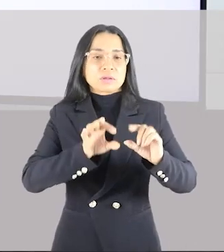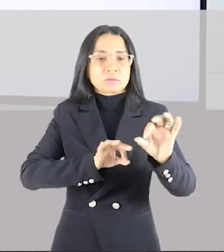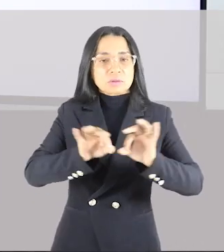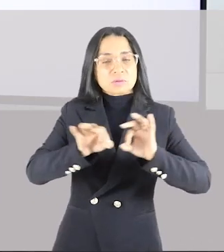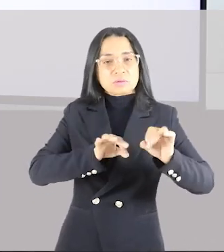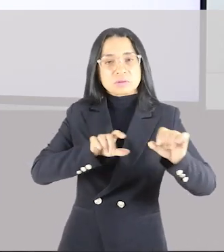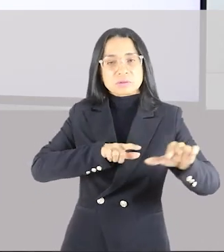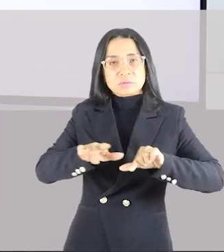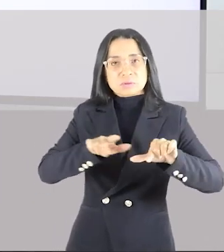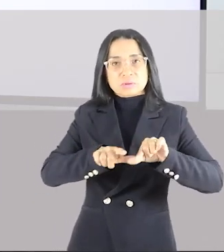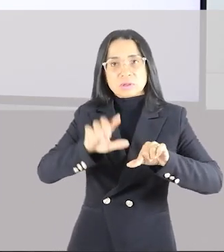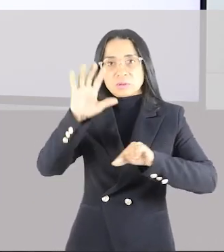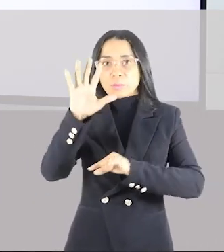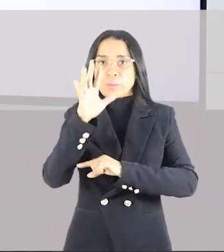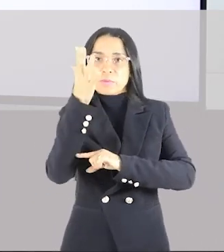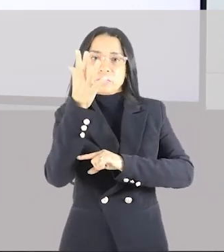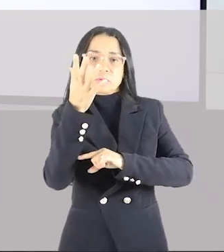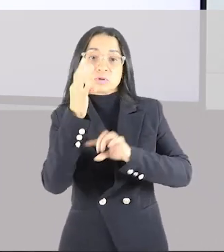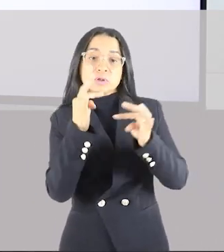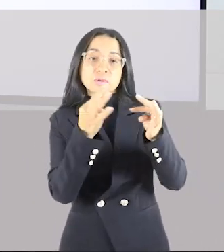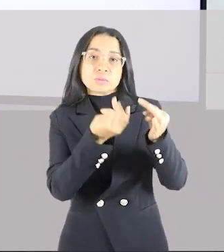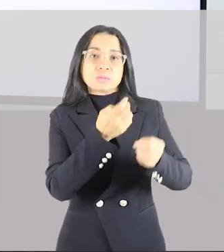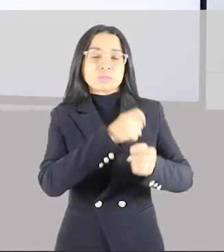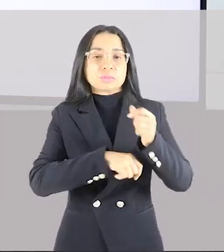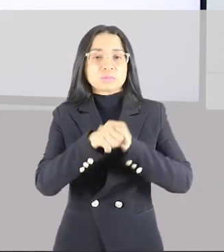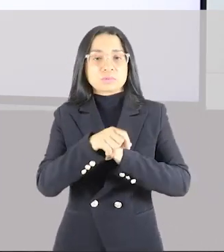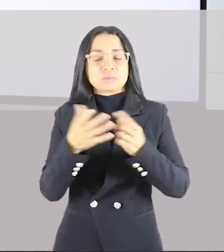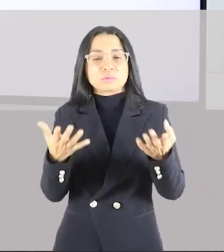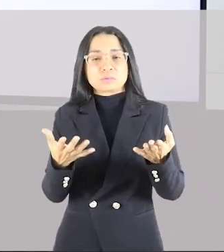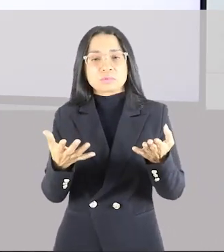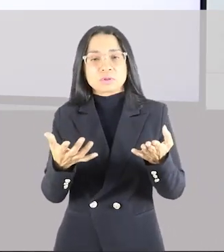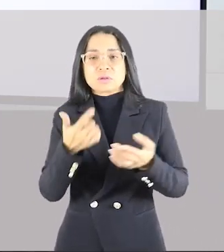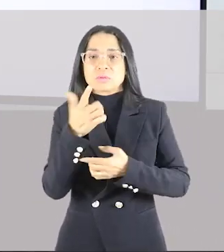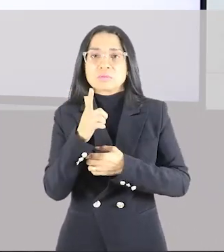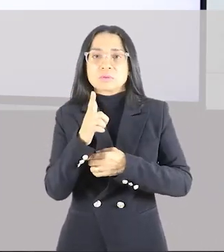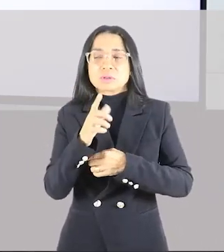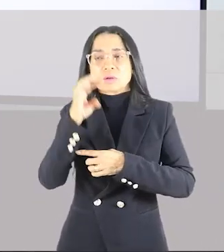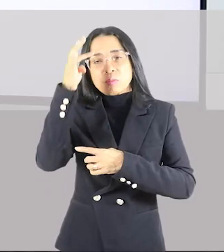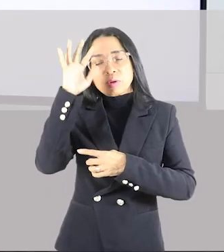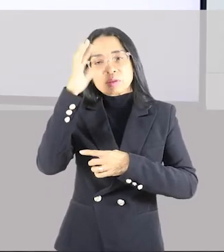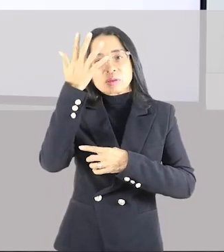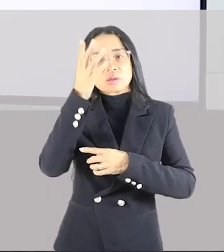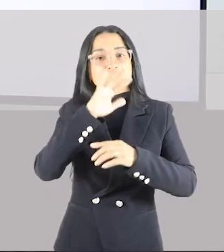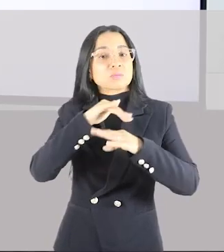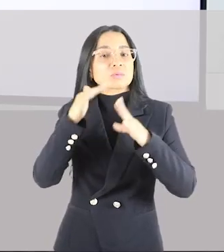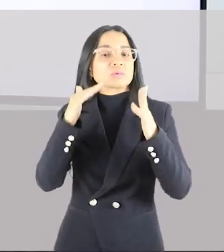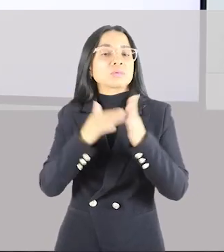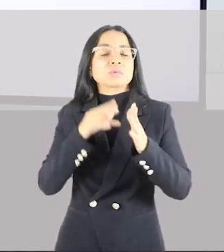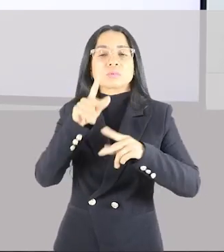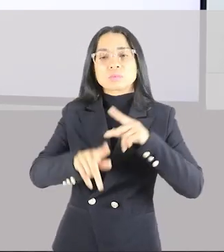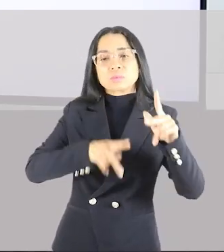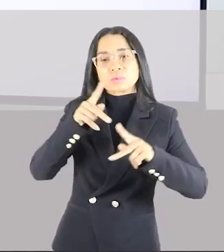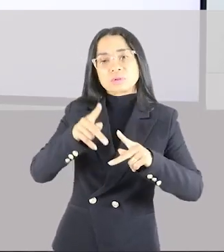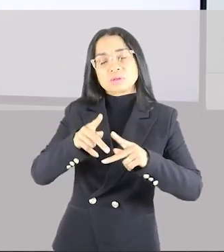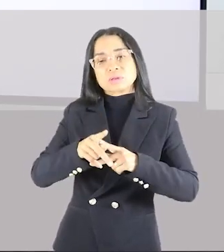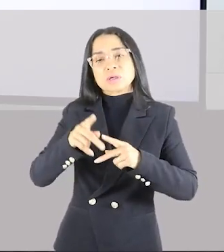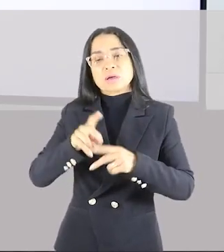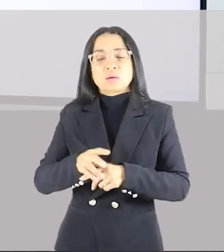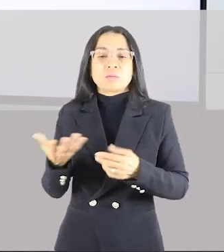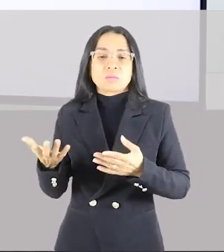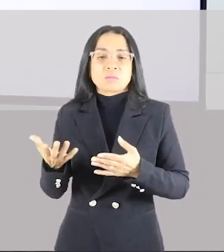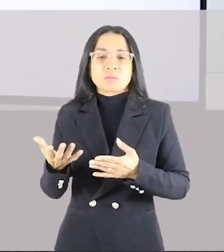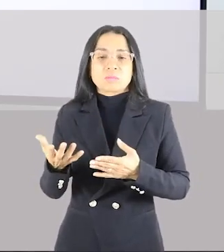decidia também por todos. Então não havia uma decisão de toda a população do Egito Antigo. Aí você tem os